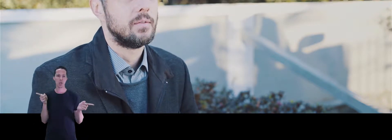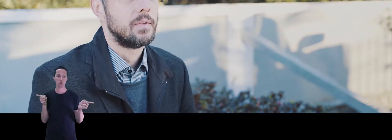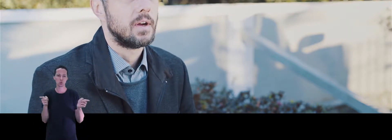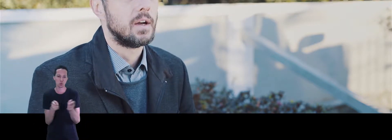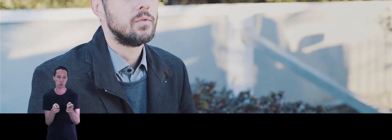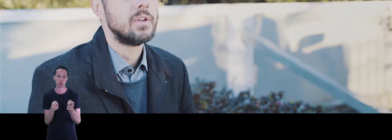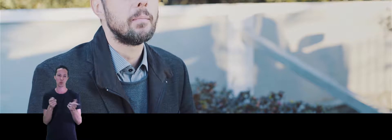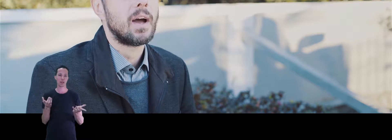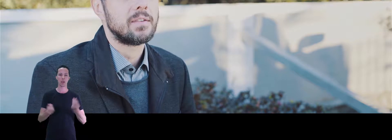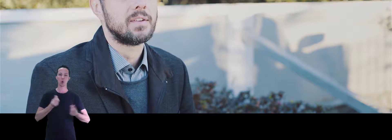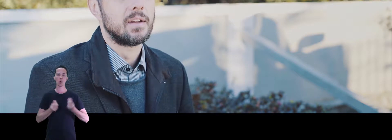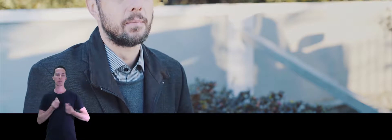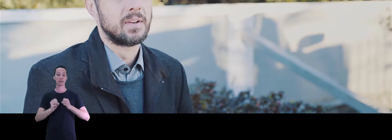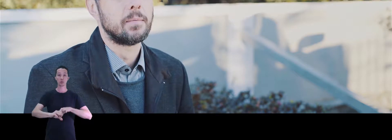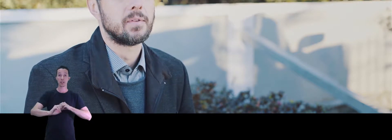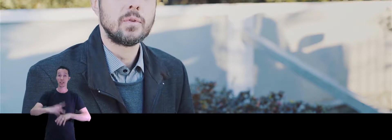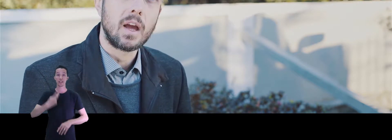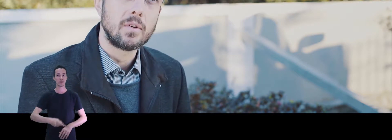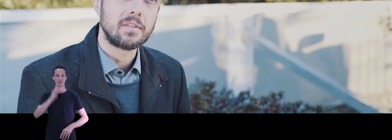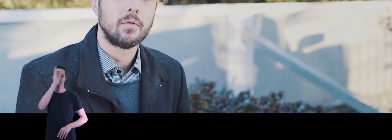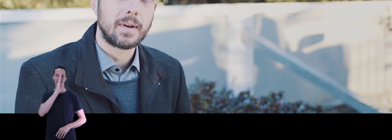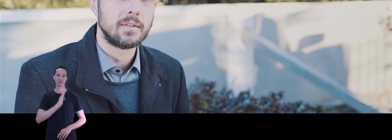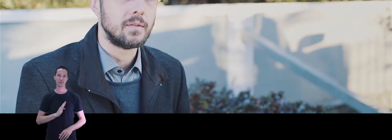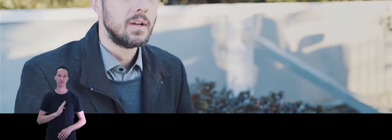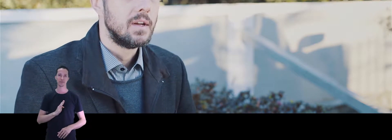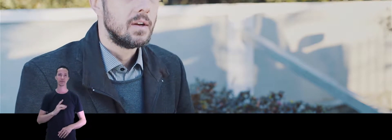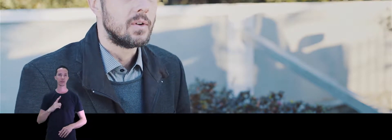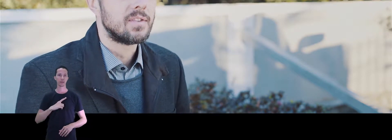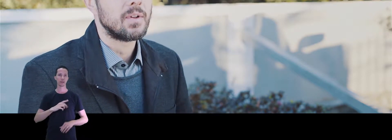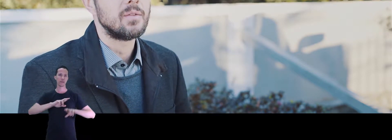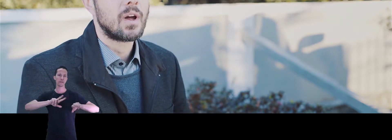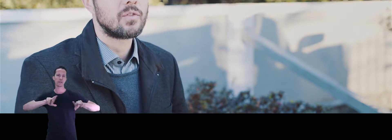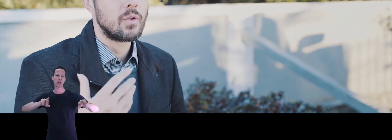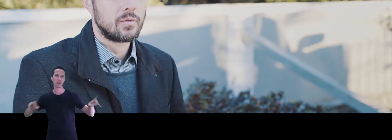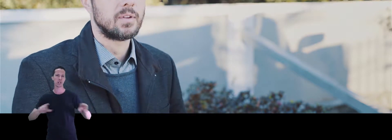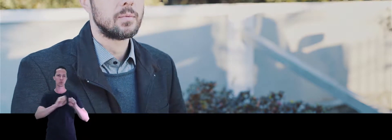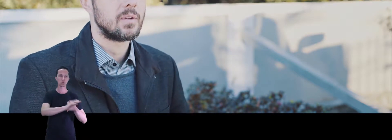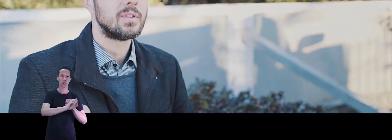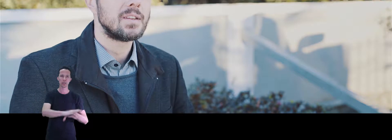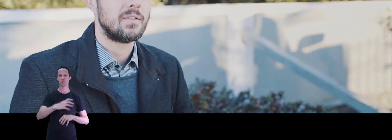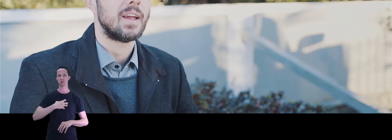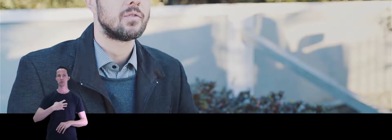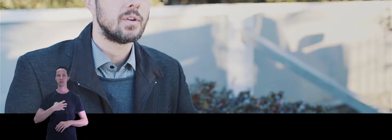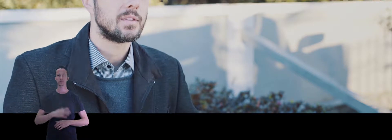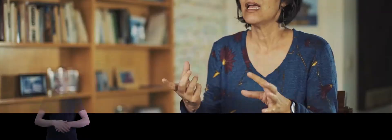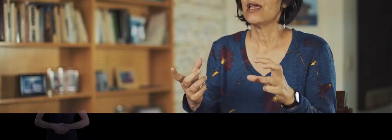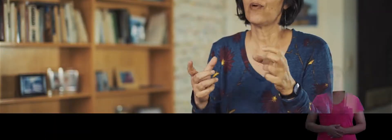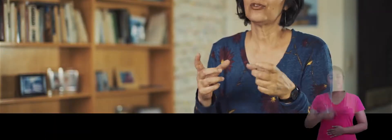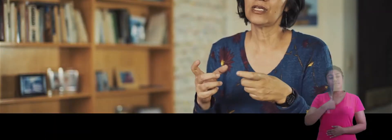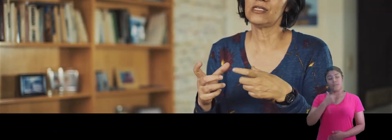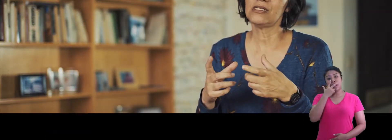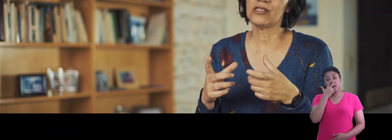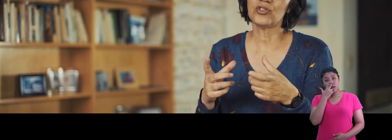possam reduzir demais assim, essa percepção do que é a educação no Brasil, o que são as educações no Brasil, que são tantas variações.